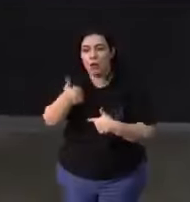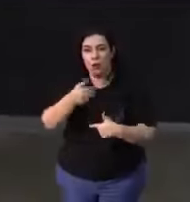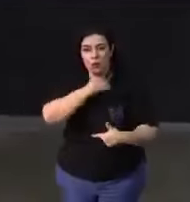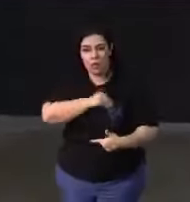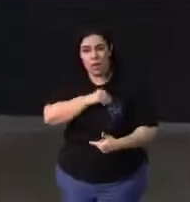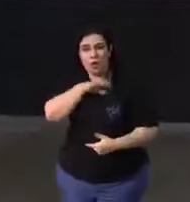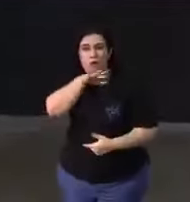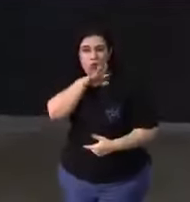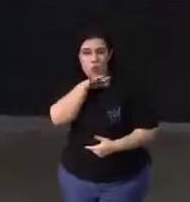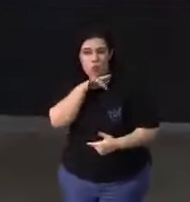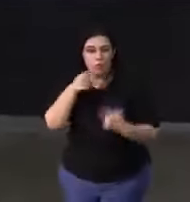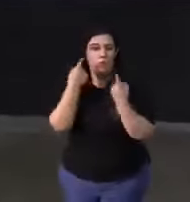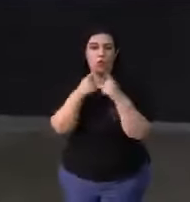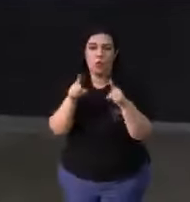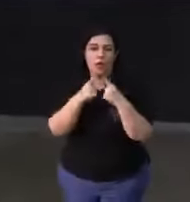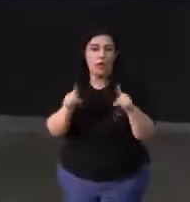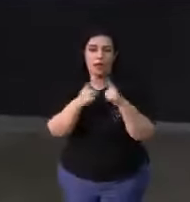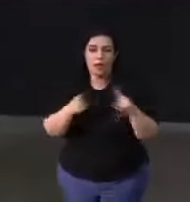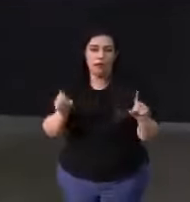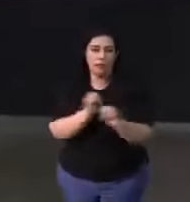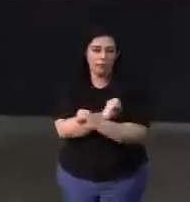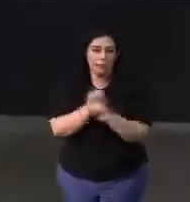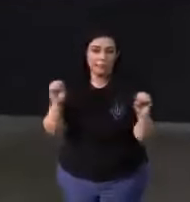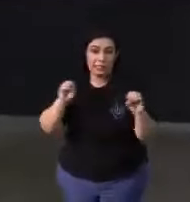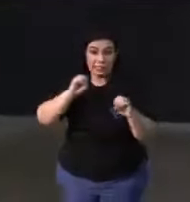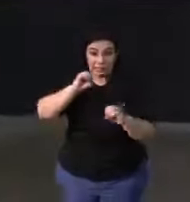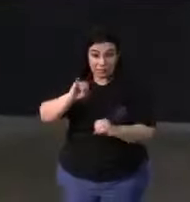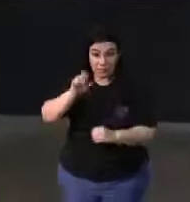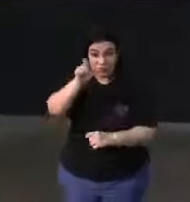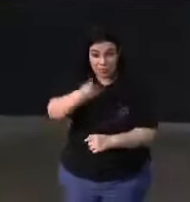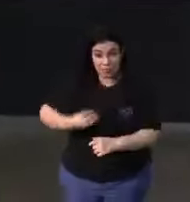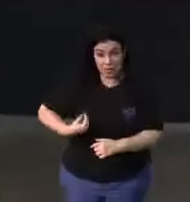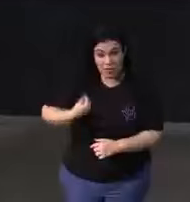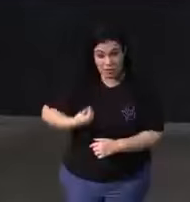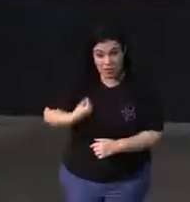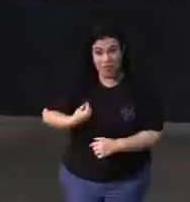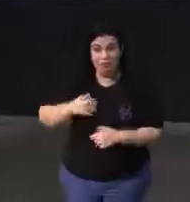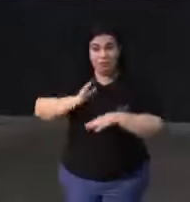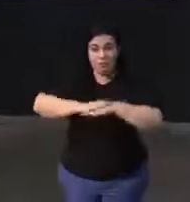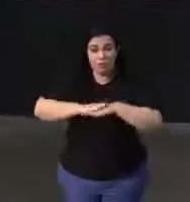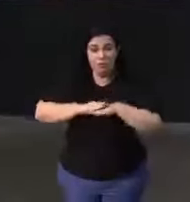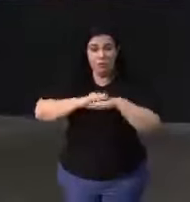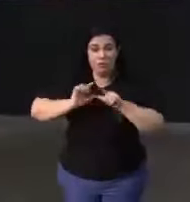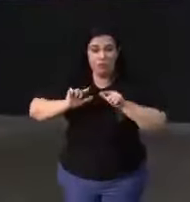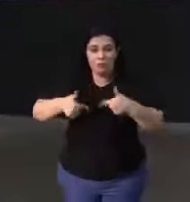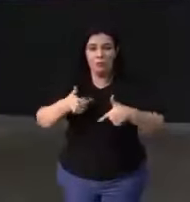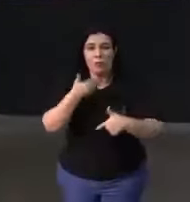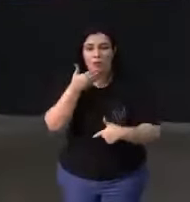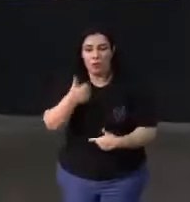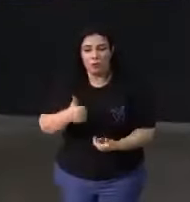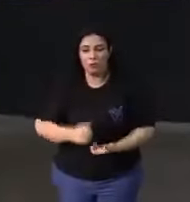salário ruim. Não reclame daquilo que você tolera. Se você está aí, faça o seu melhor.